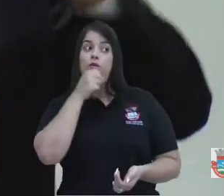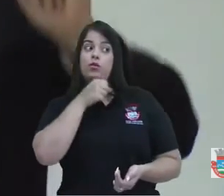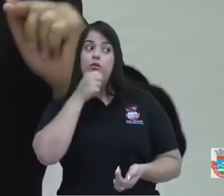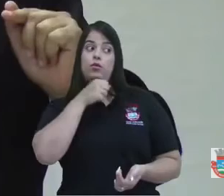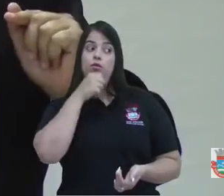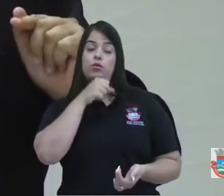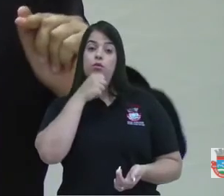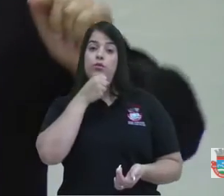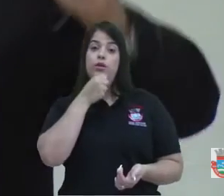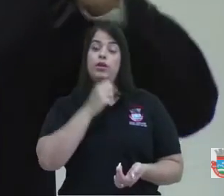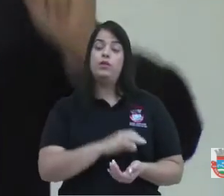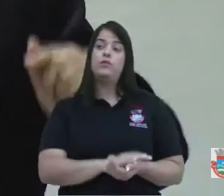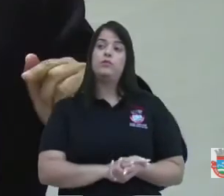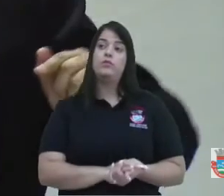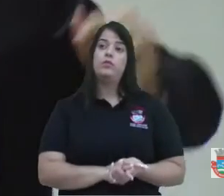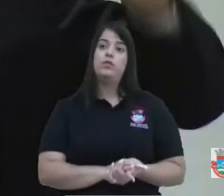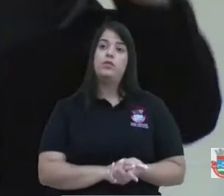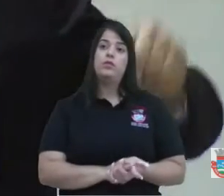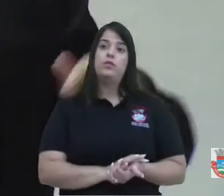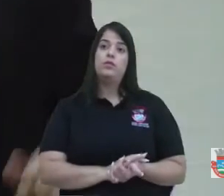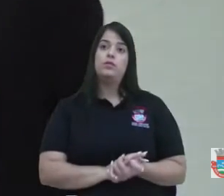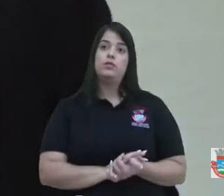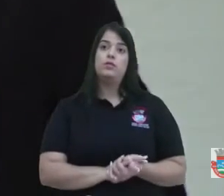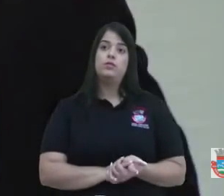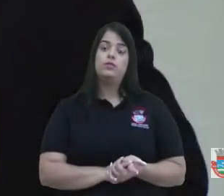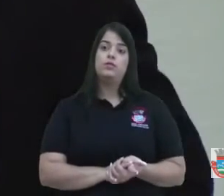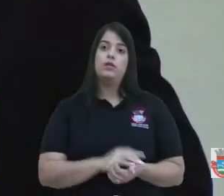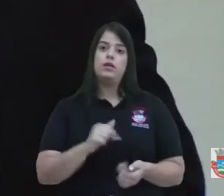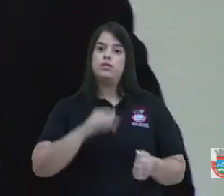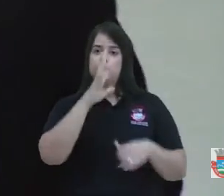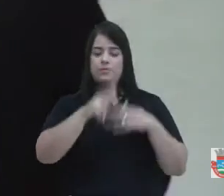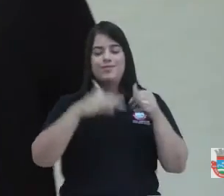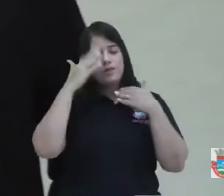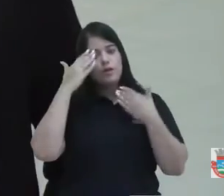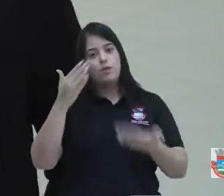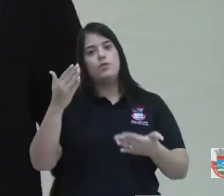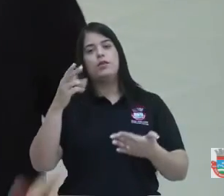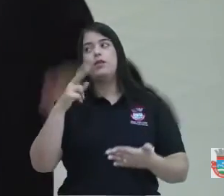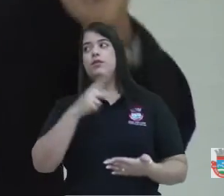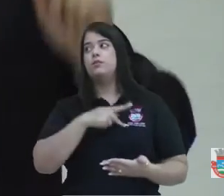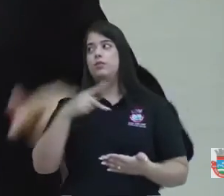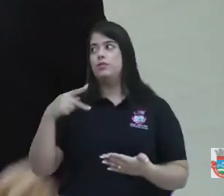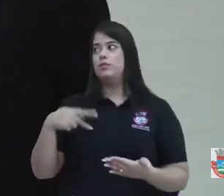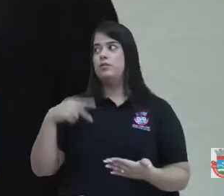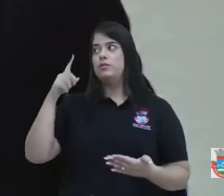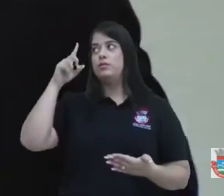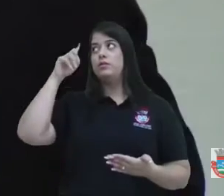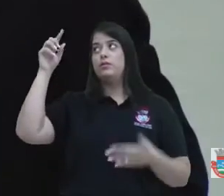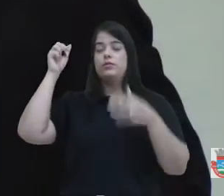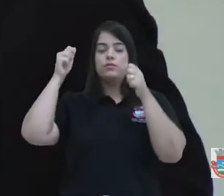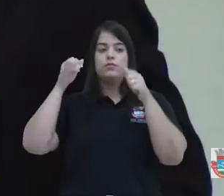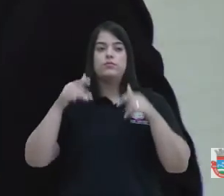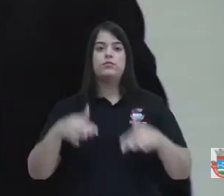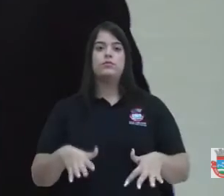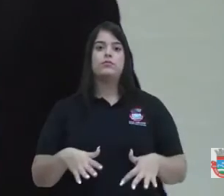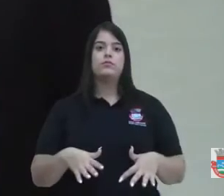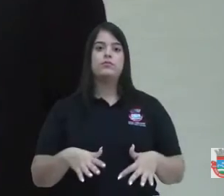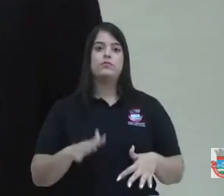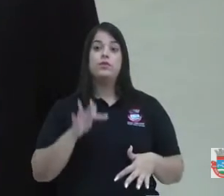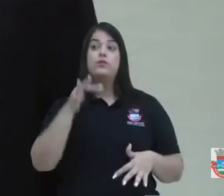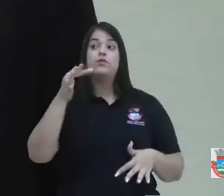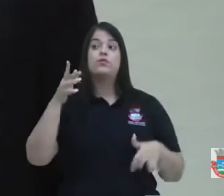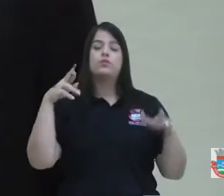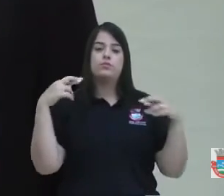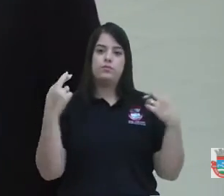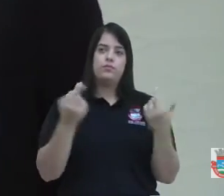para fazer atividades em nosso município. Muito obrigado, presidente, que Deus nos abençoe e até a próxima